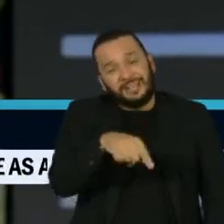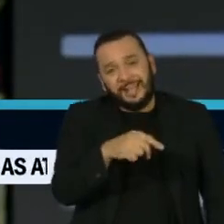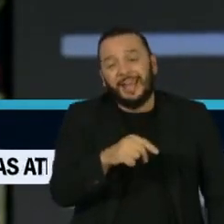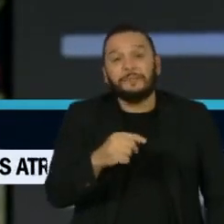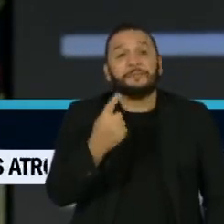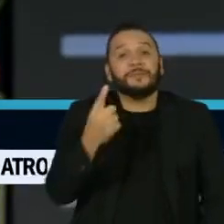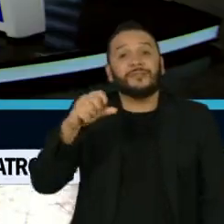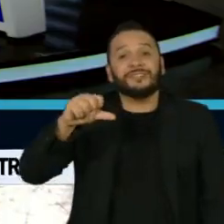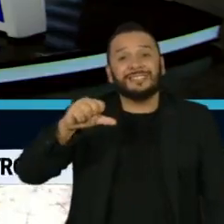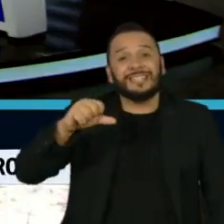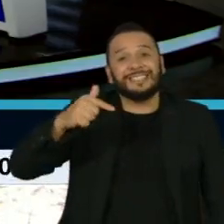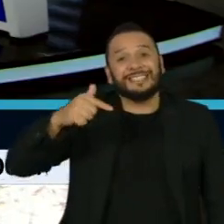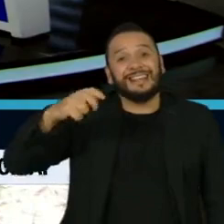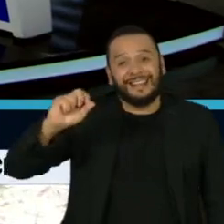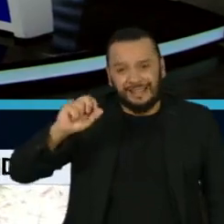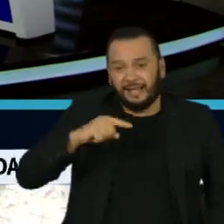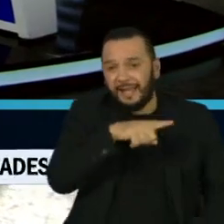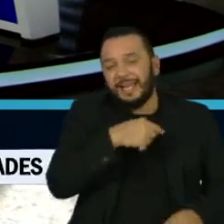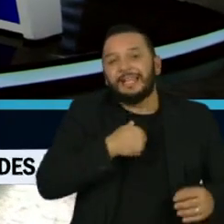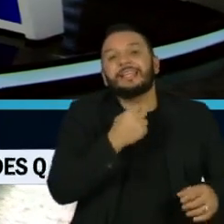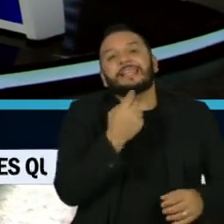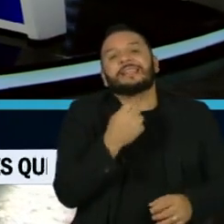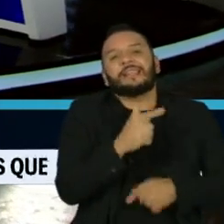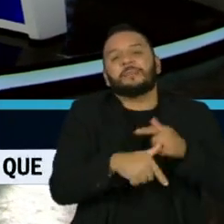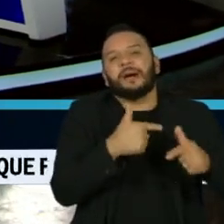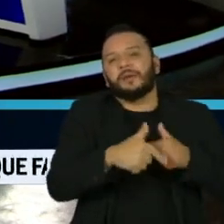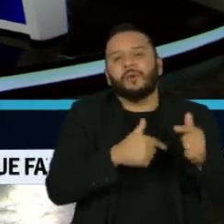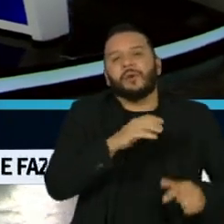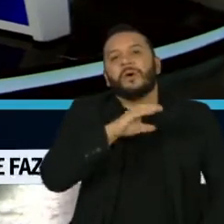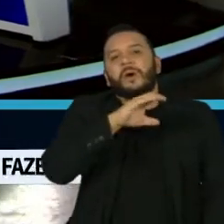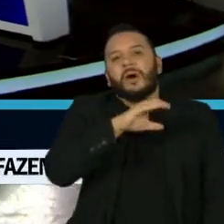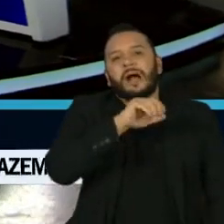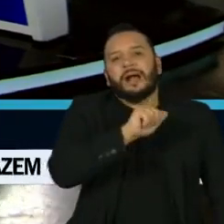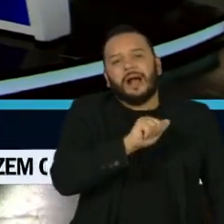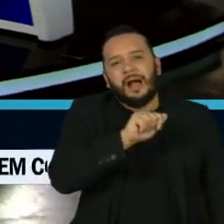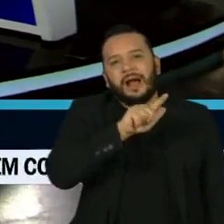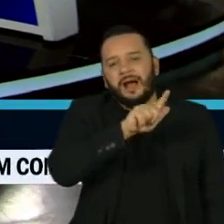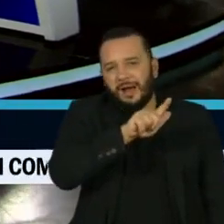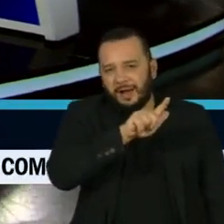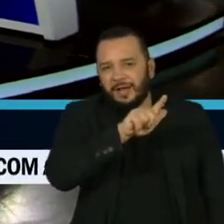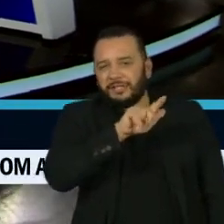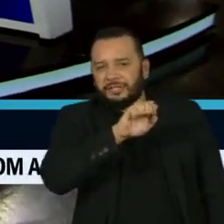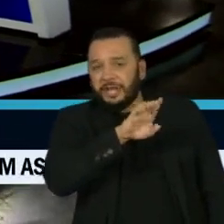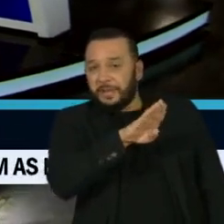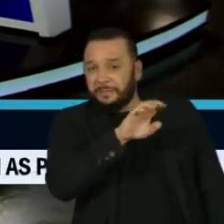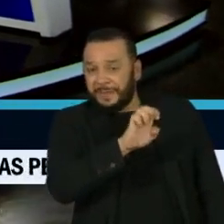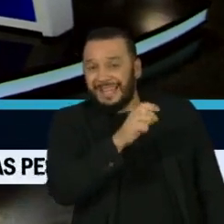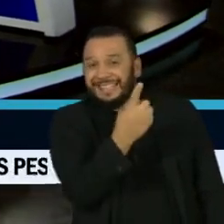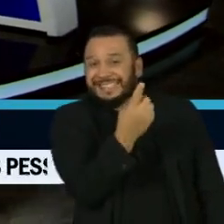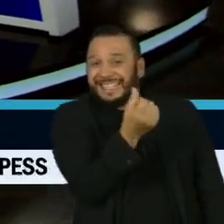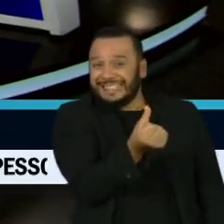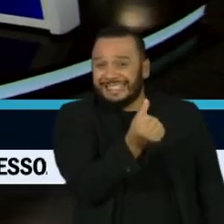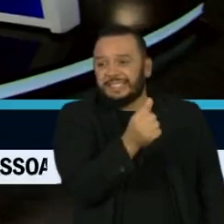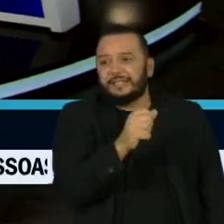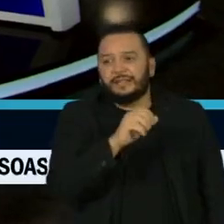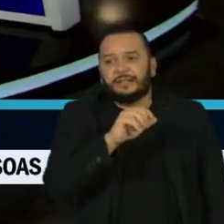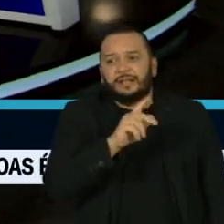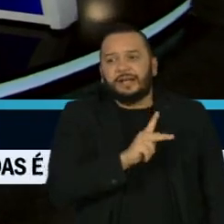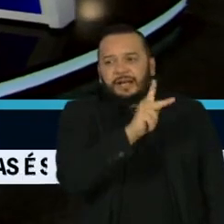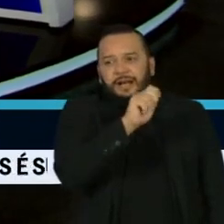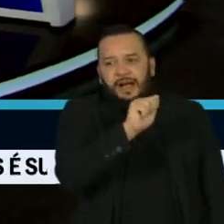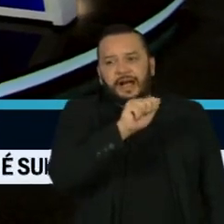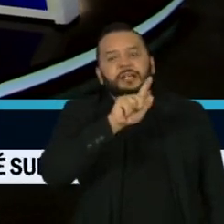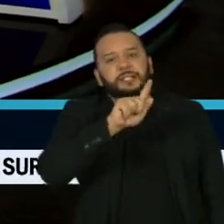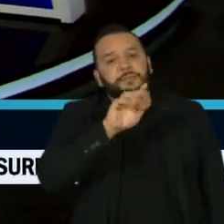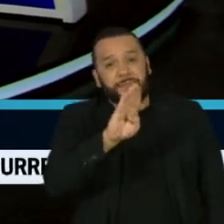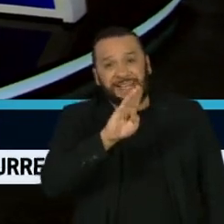os anos 70, ele ficou 16 anos lá. Então, dá para entender um pouco a cabeça desse cara. Ele quer controlar algo que